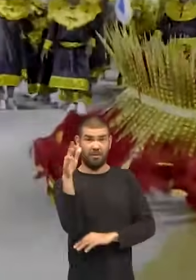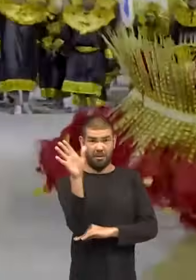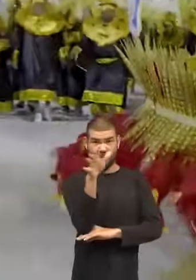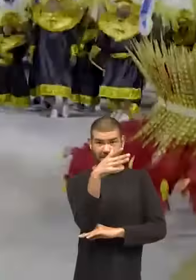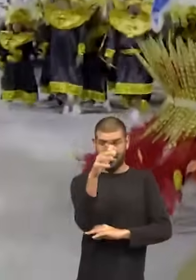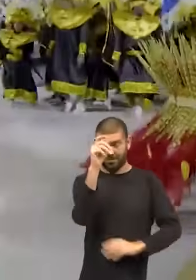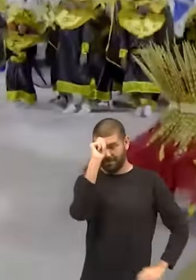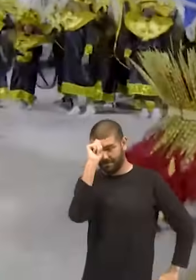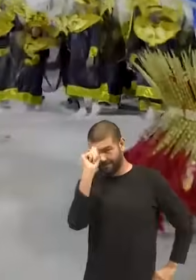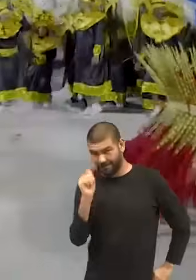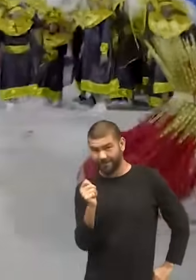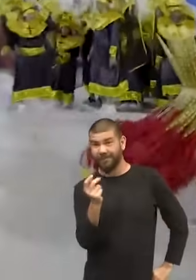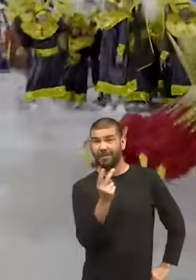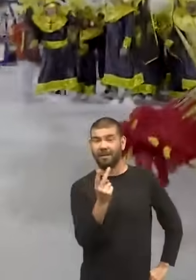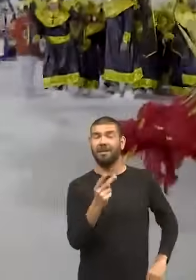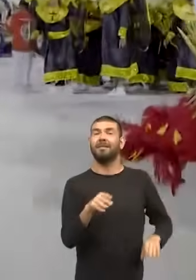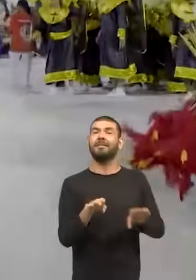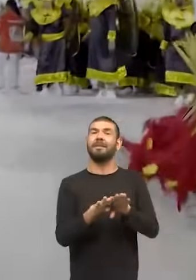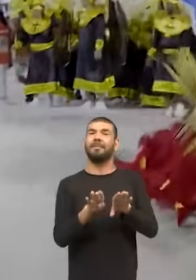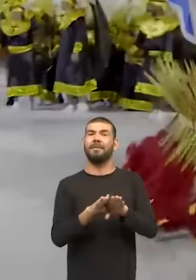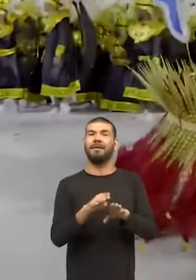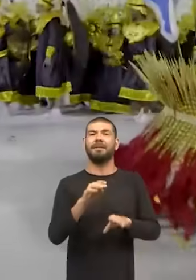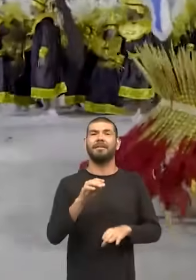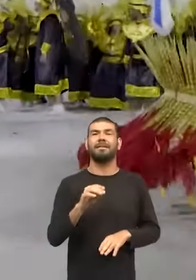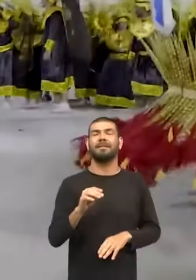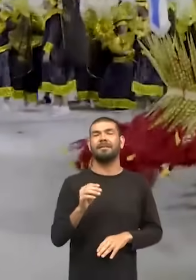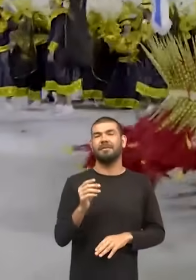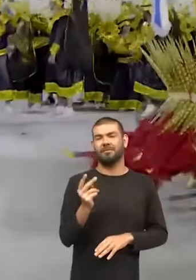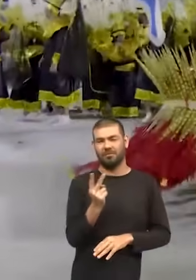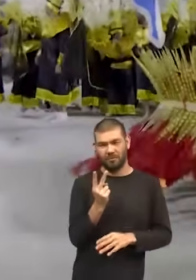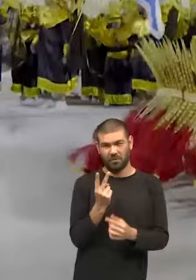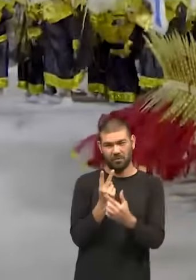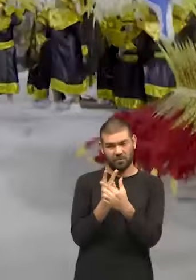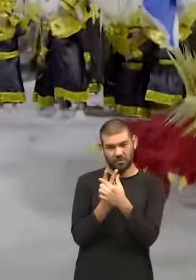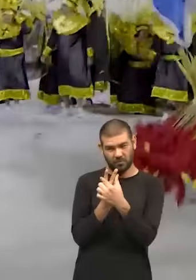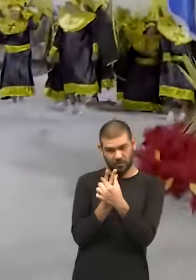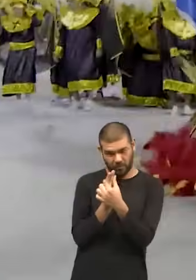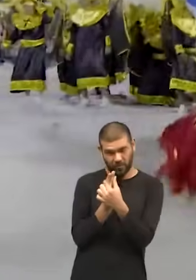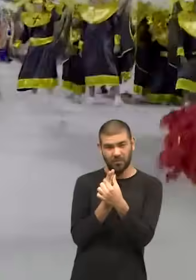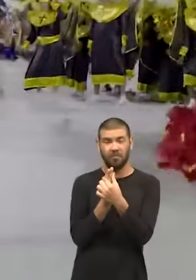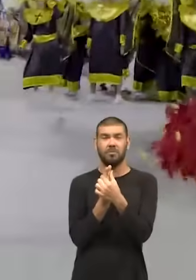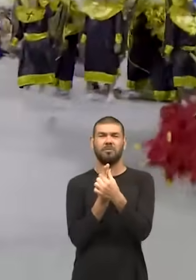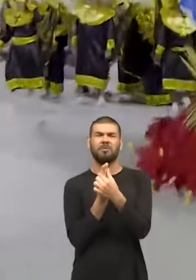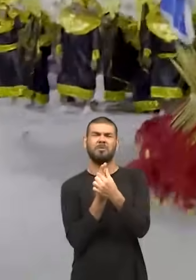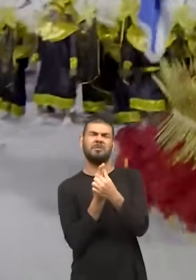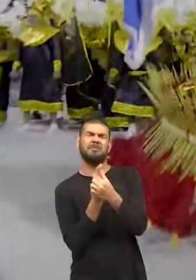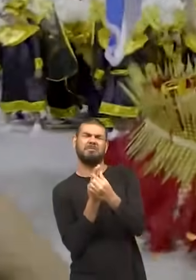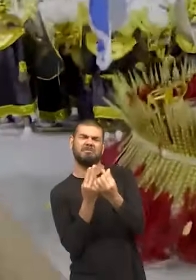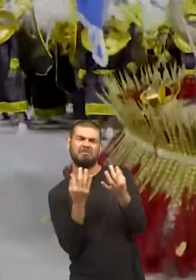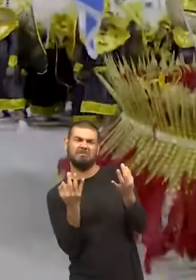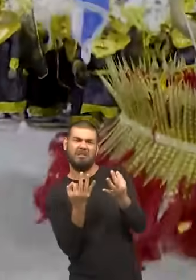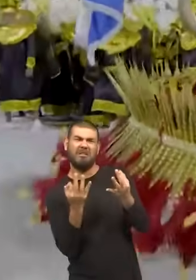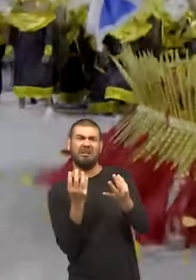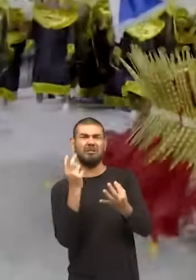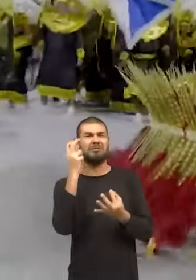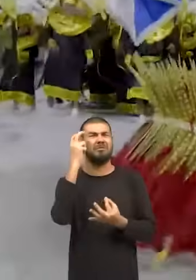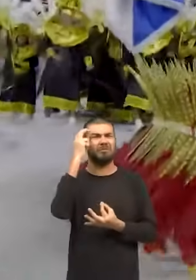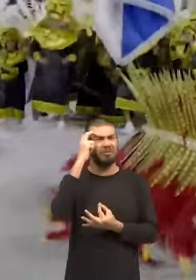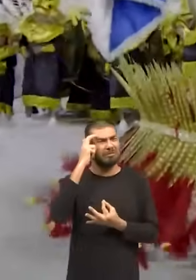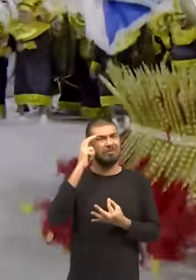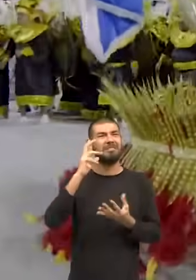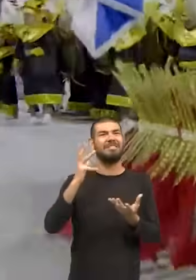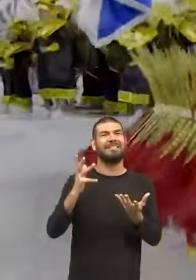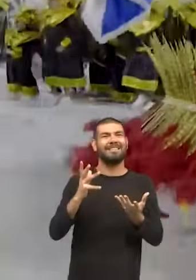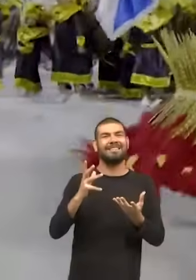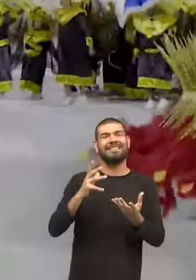Daiane Santiago, e temos o Paulo Silva. Juntos são um casal que faz cultura, faz a cultura